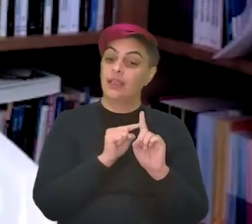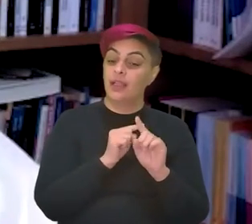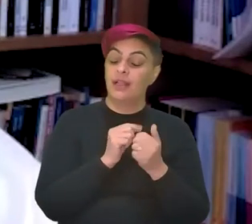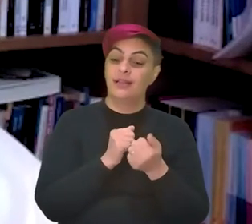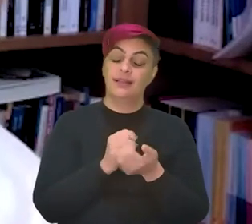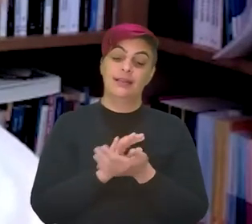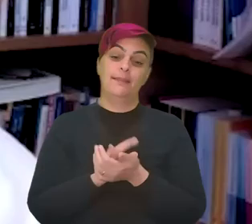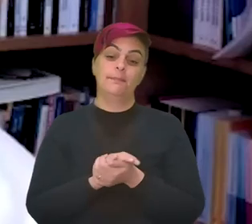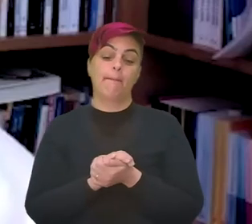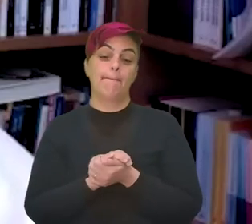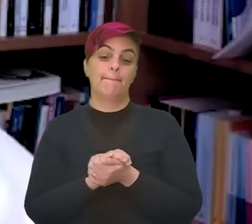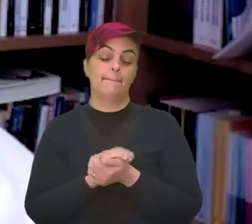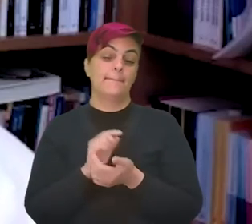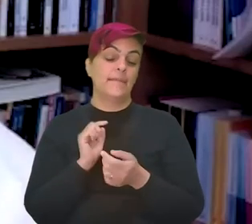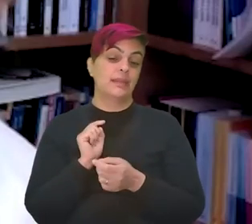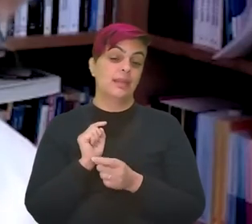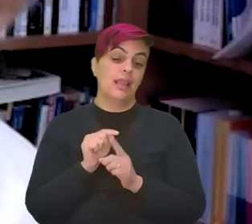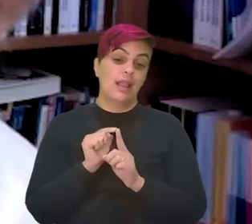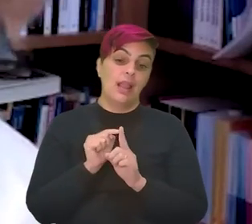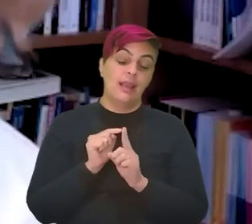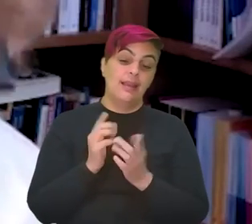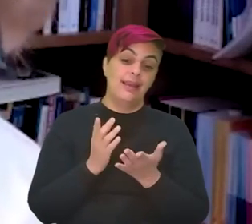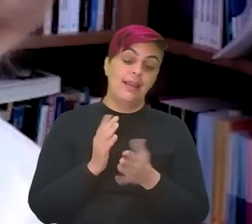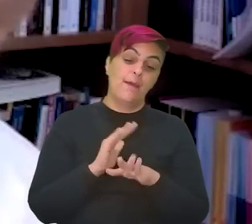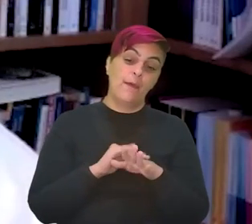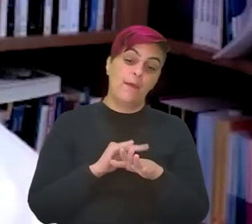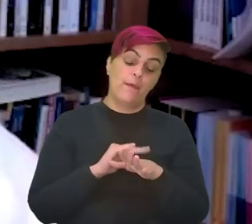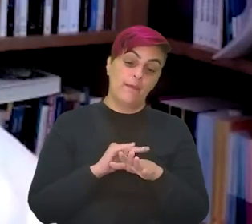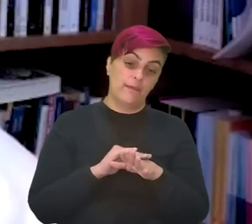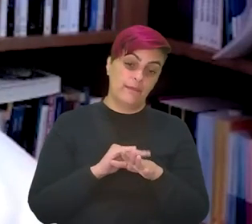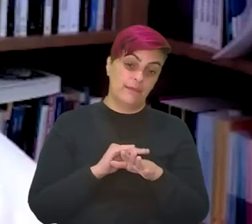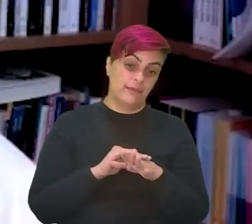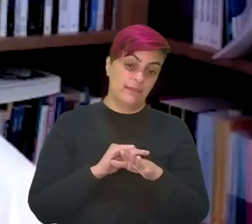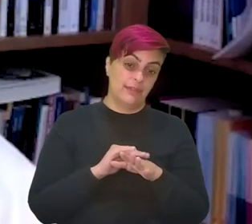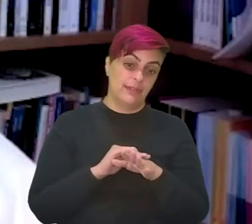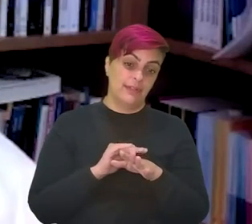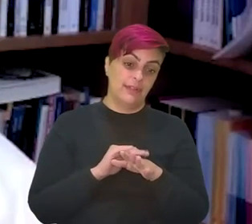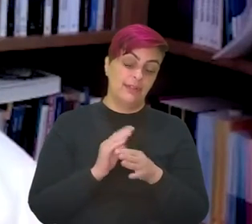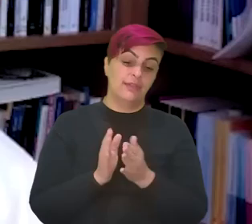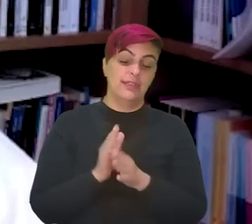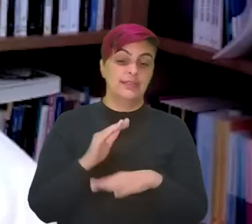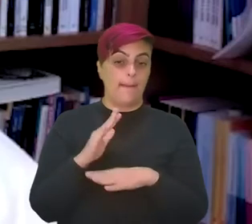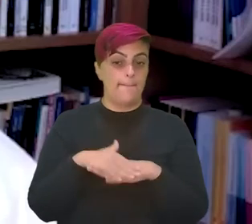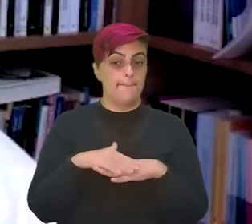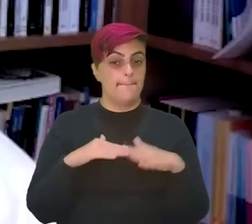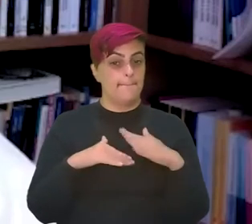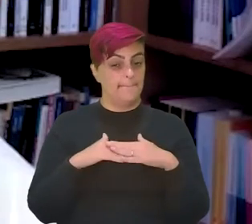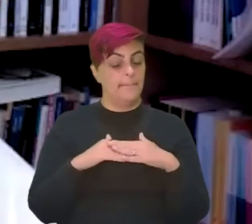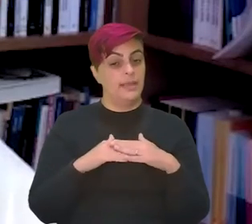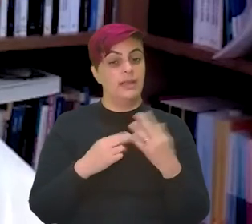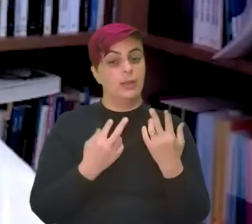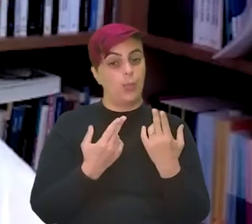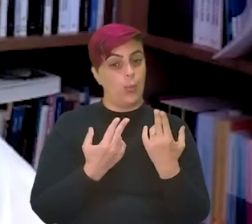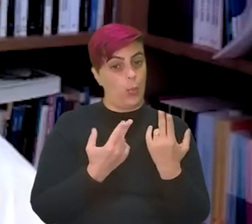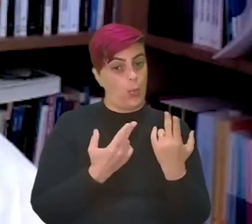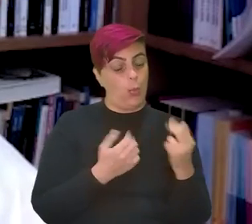ele está perto ele está praticamente fazendo o pulo, o que na verdade o que não